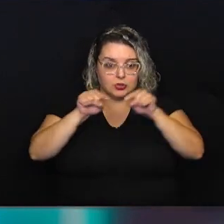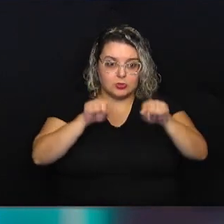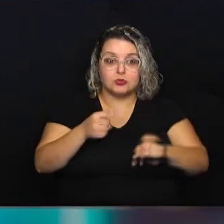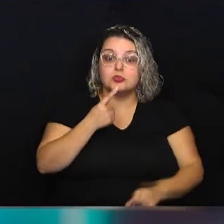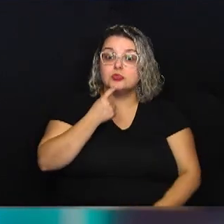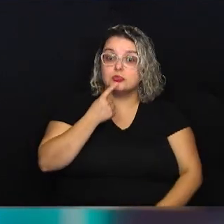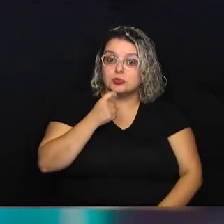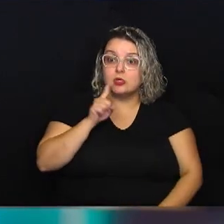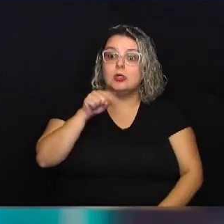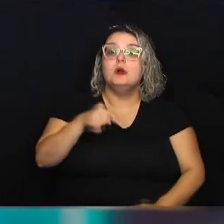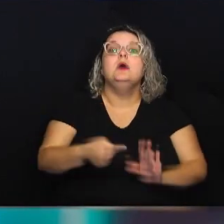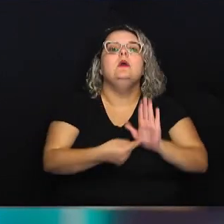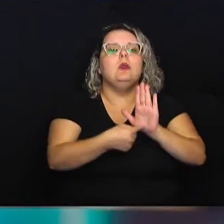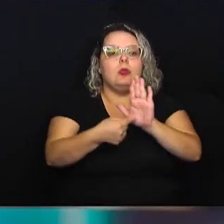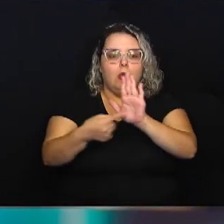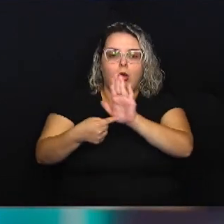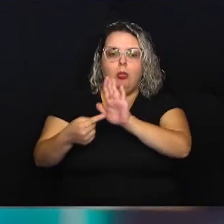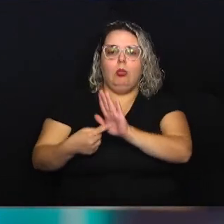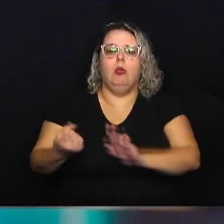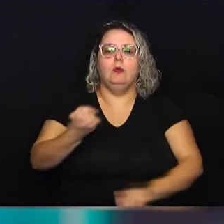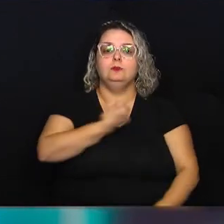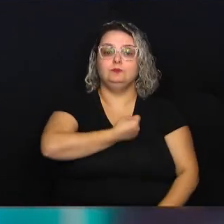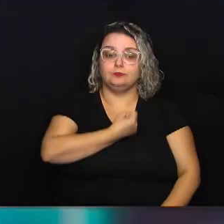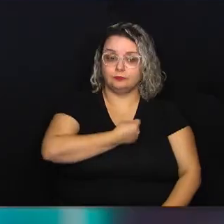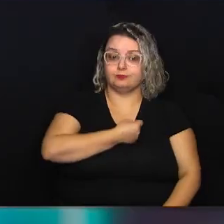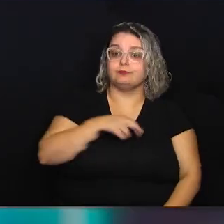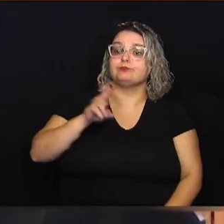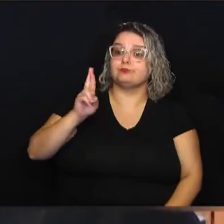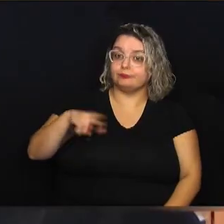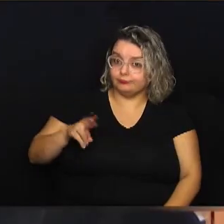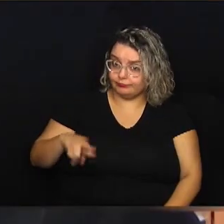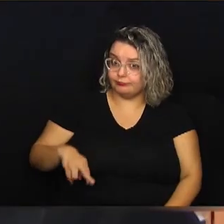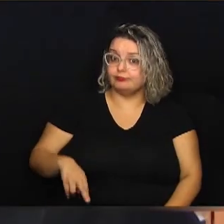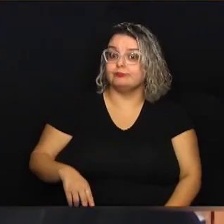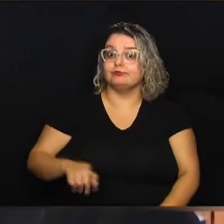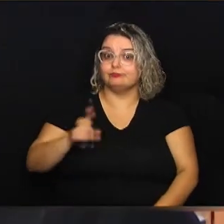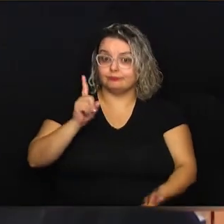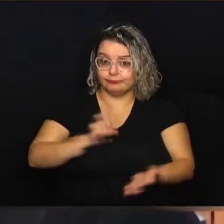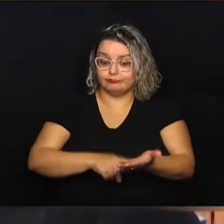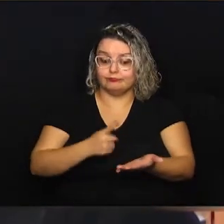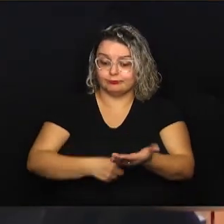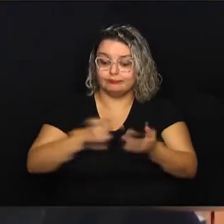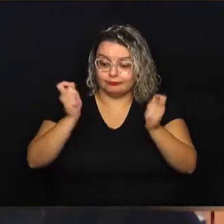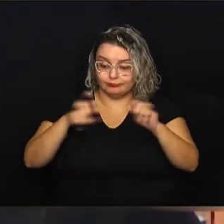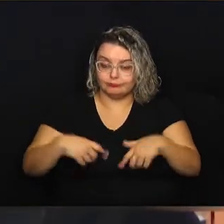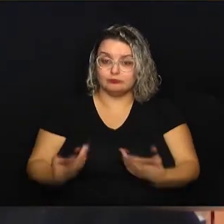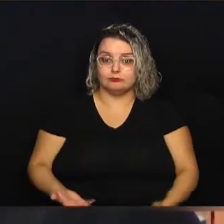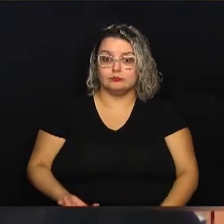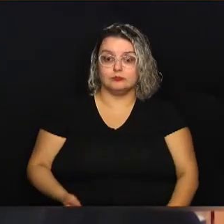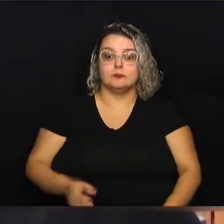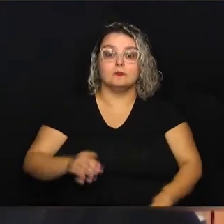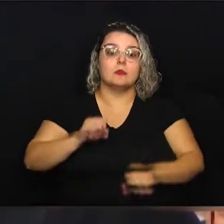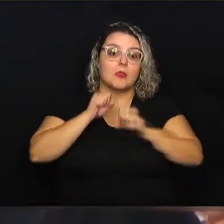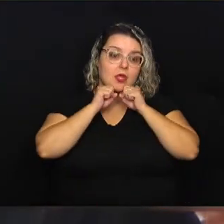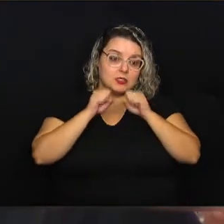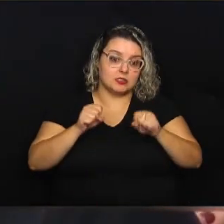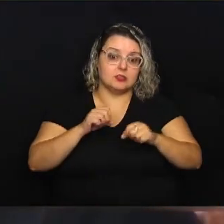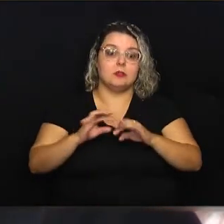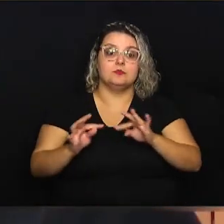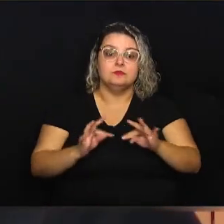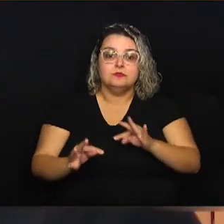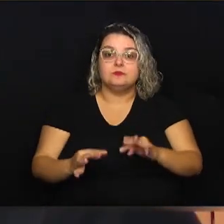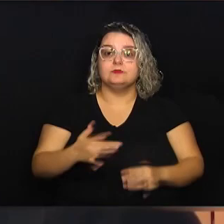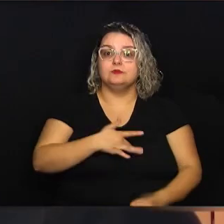vermelho mostra o número de casos confirmados. A assessora técnica do Departamento de Vigilância em Saúde